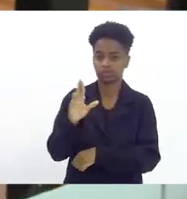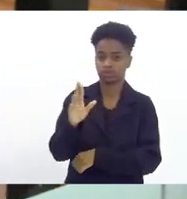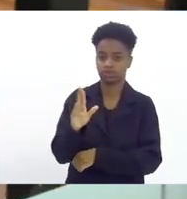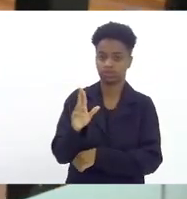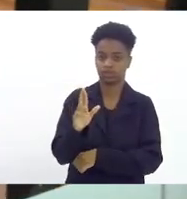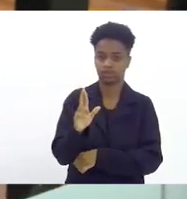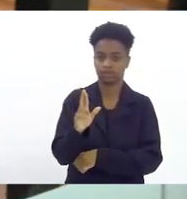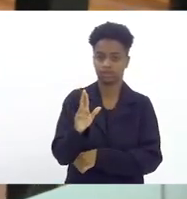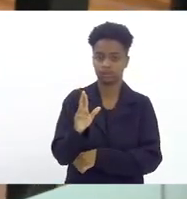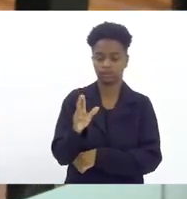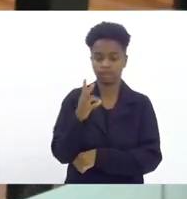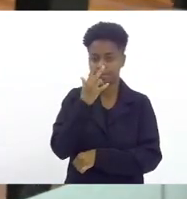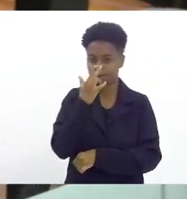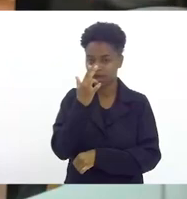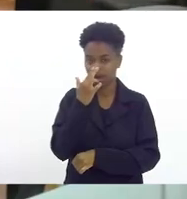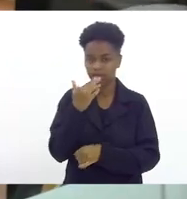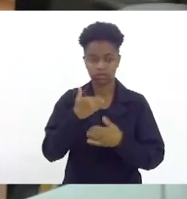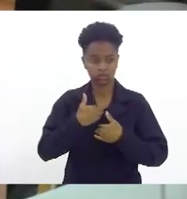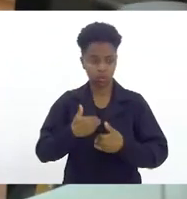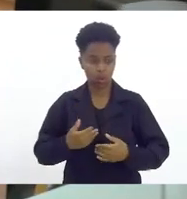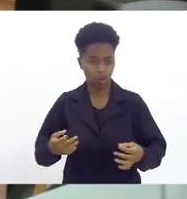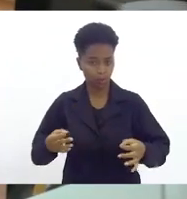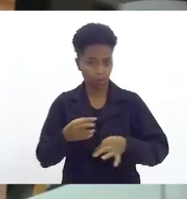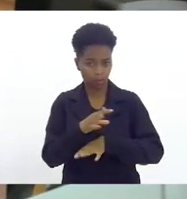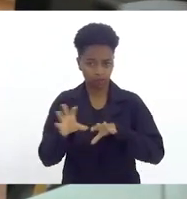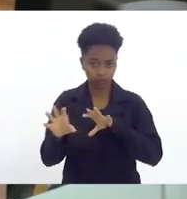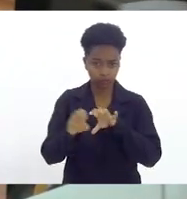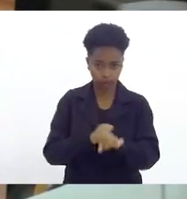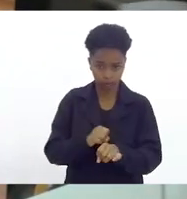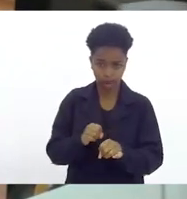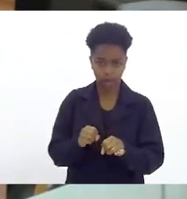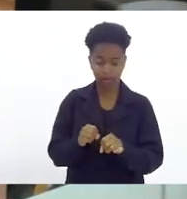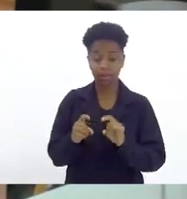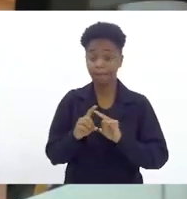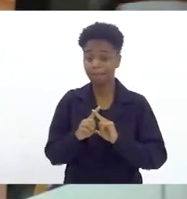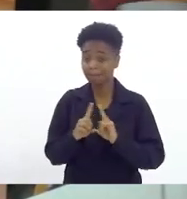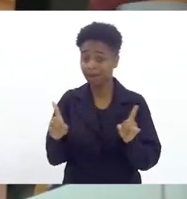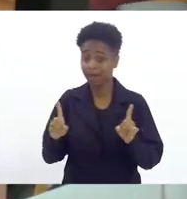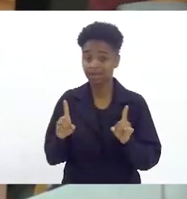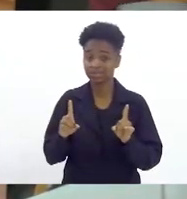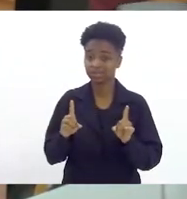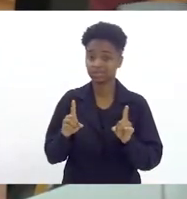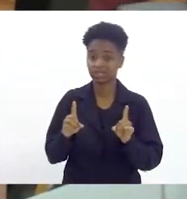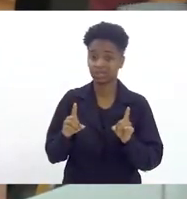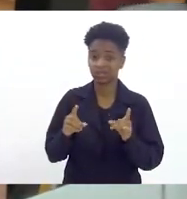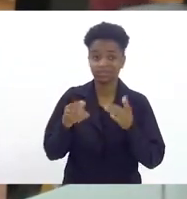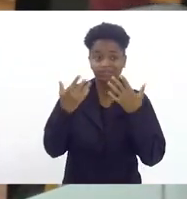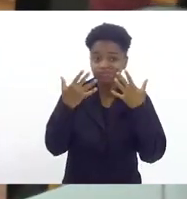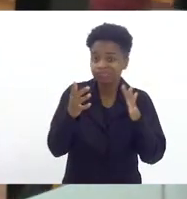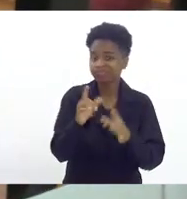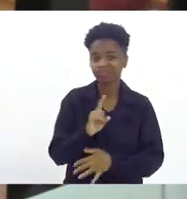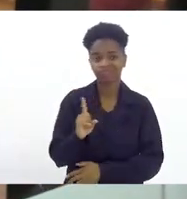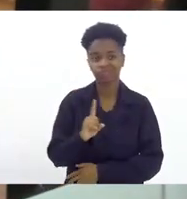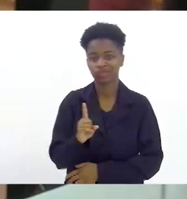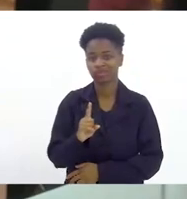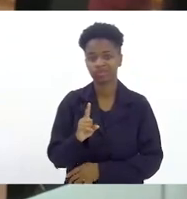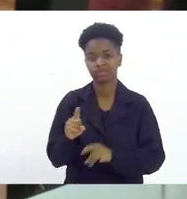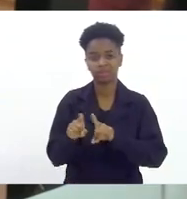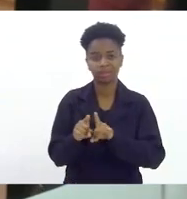como um corpo formado especializado mas não reconhecem isso enquanto